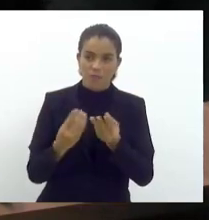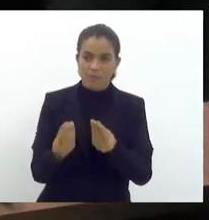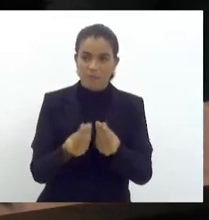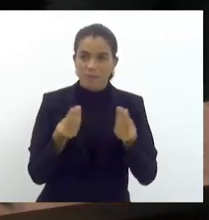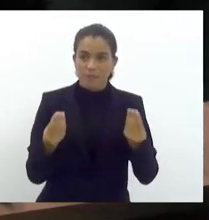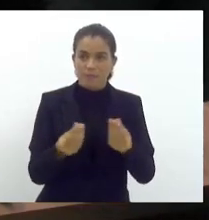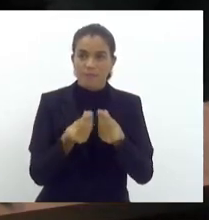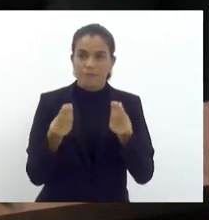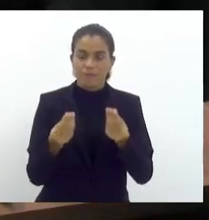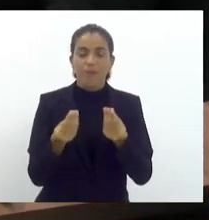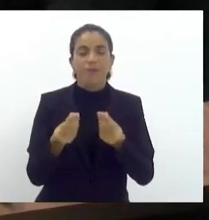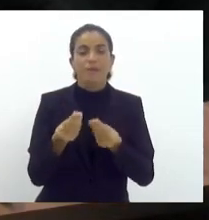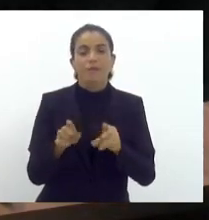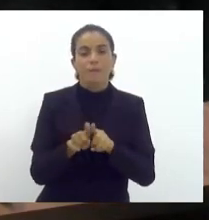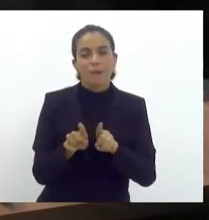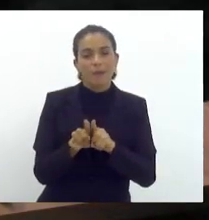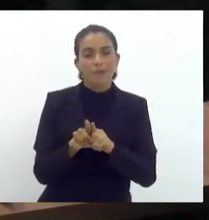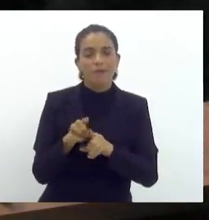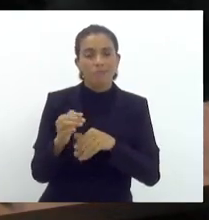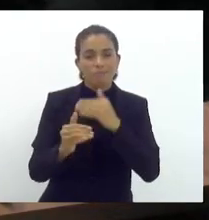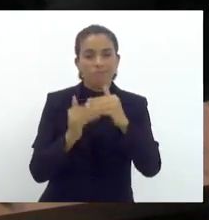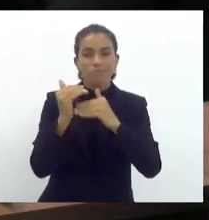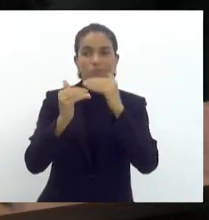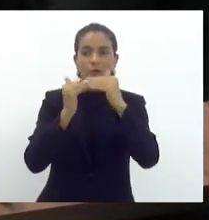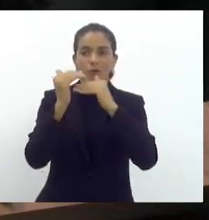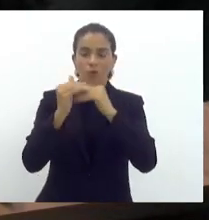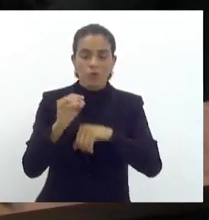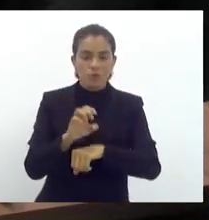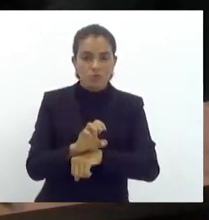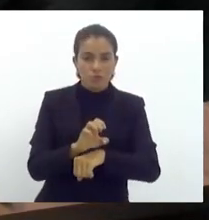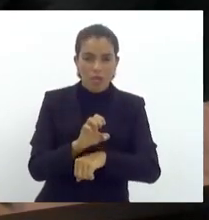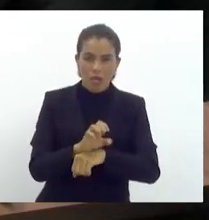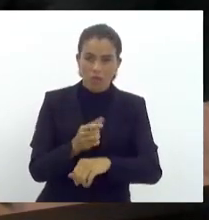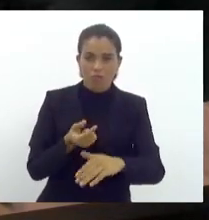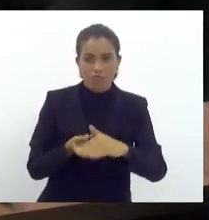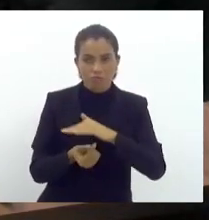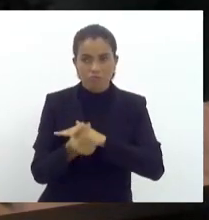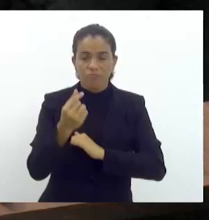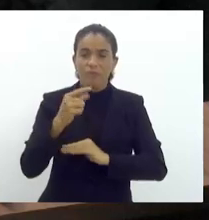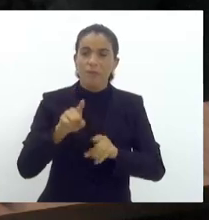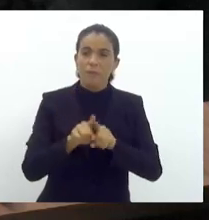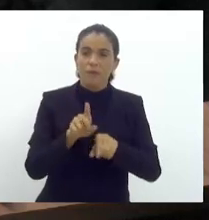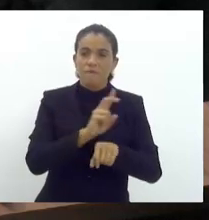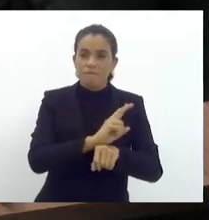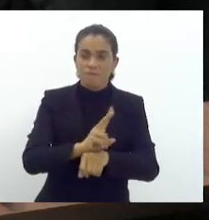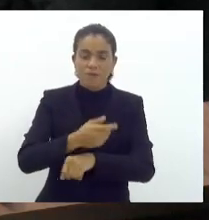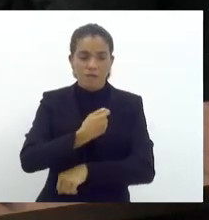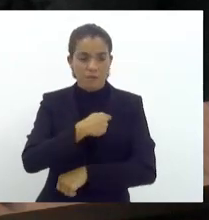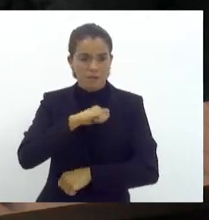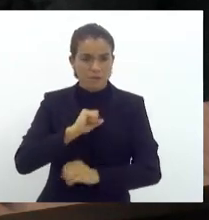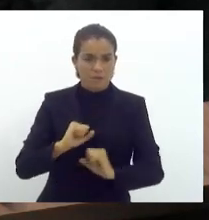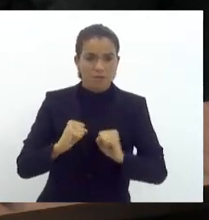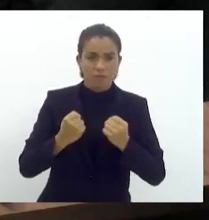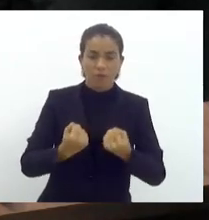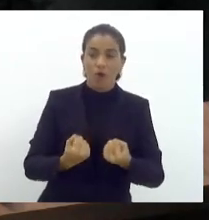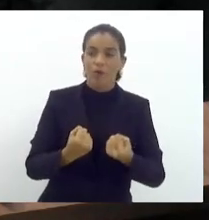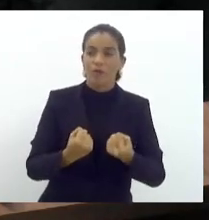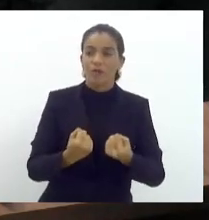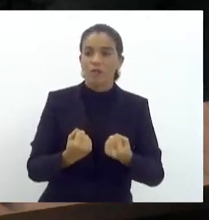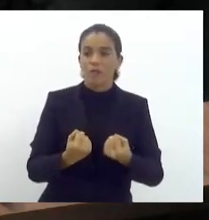governador Cláudio Castro em fazer a construção de um estado financeira fisicamente forte sem